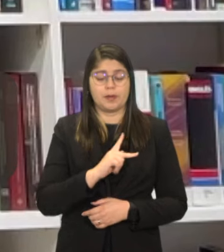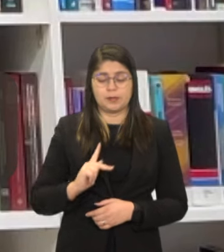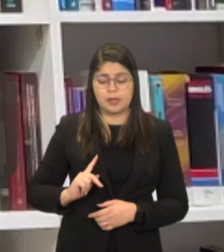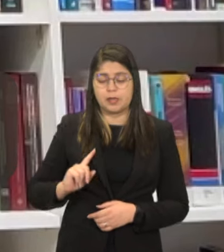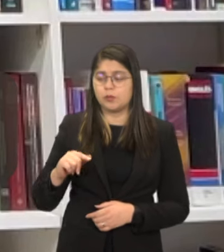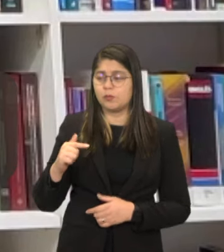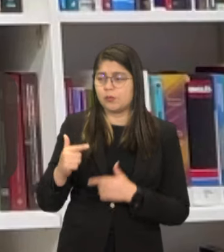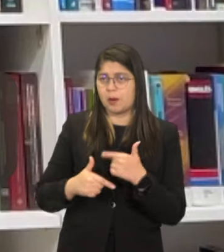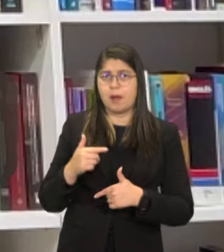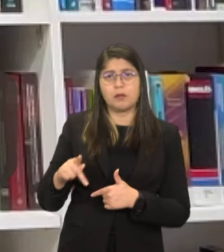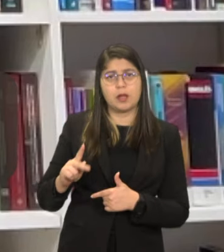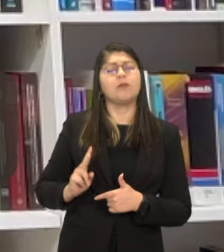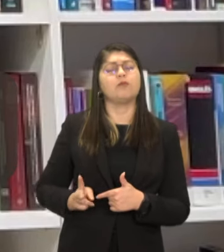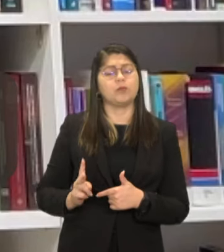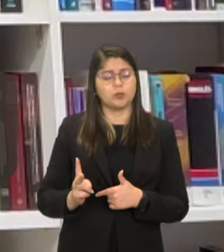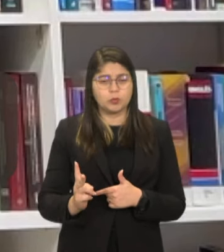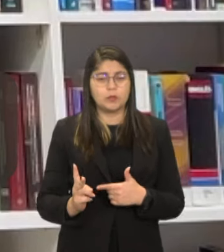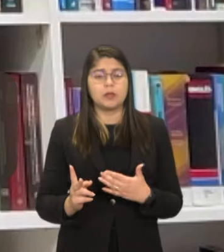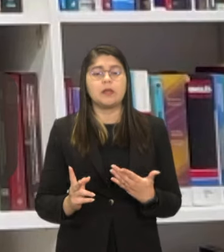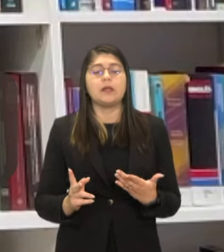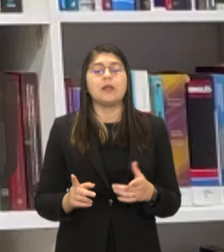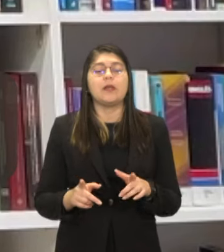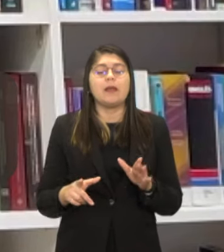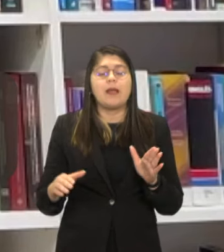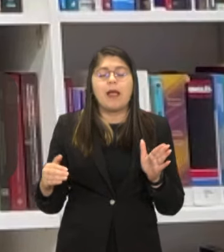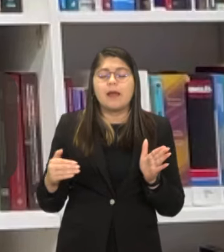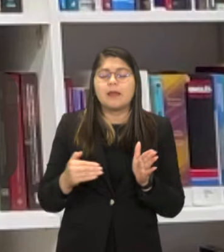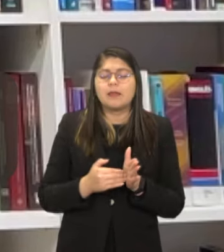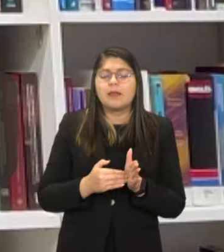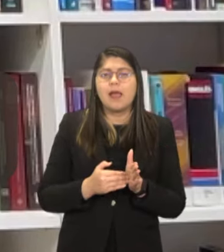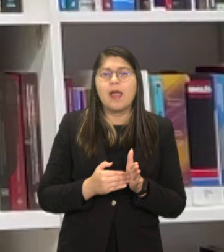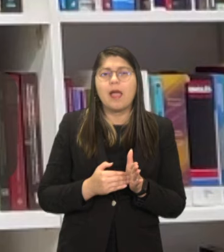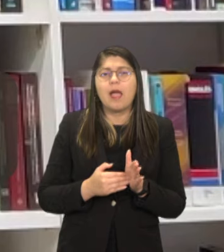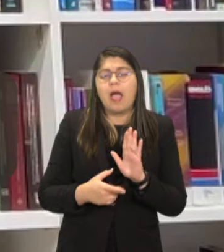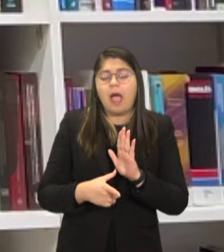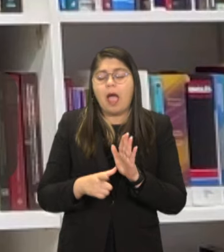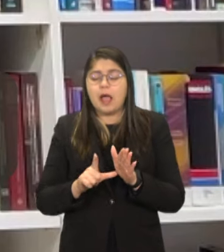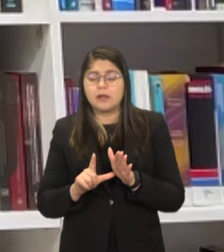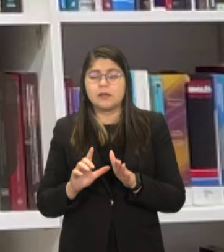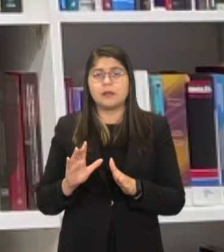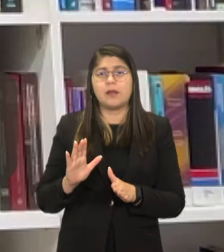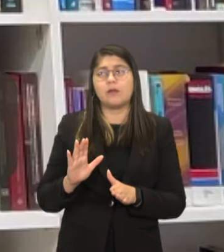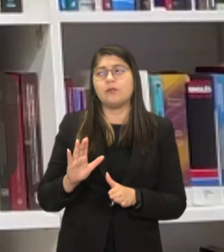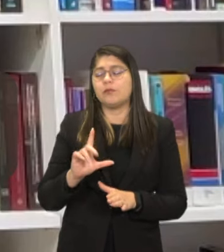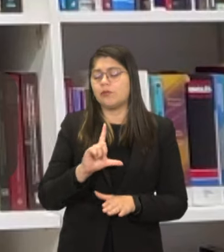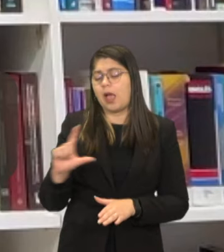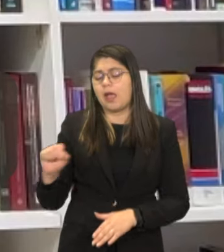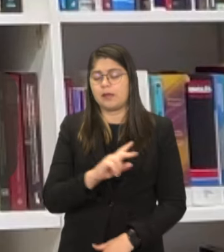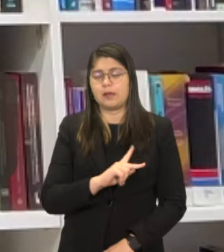Vossa Excelência que até na antevéspera da minha despedida da presidência, eu ainda